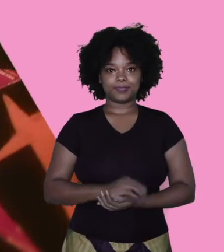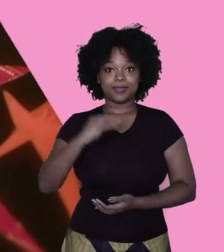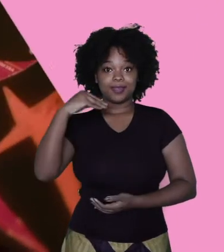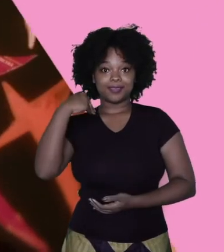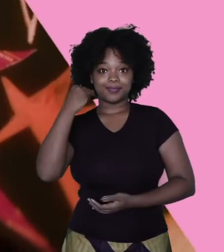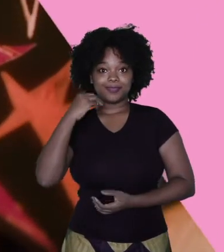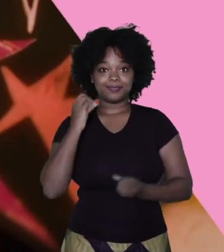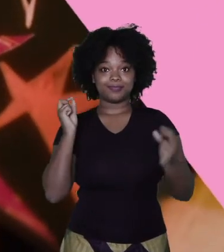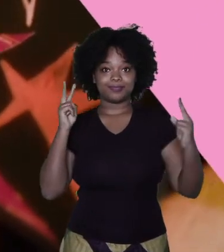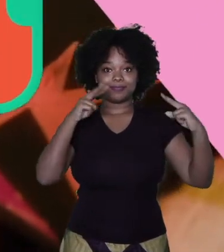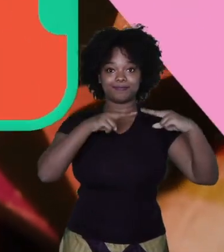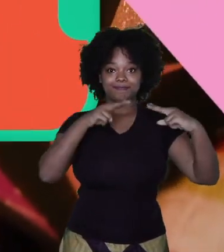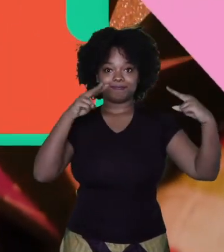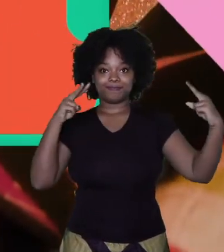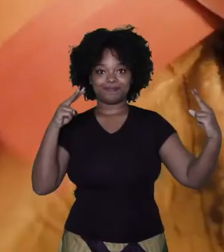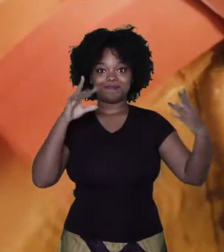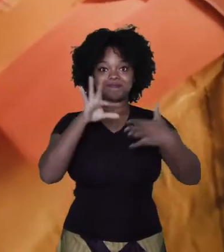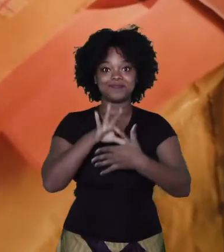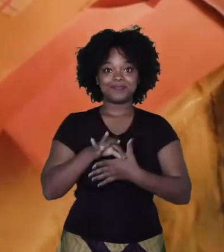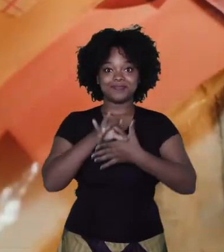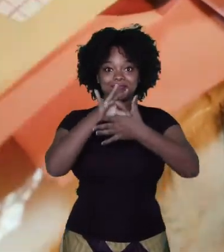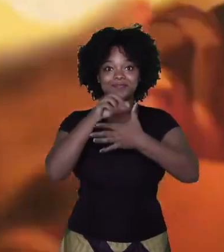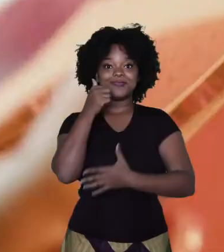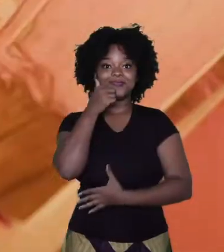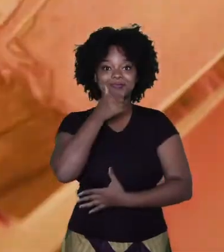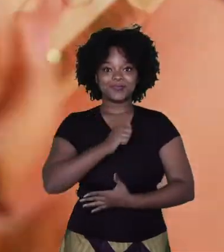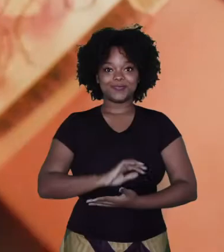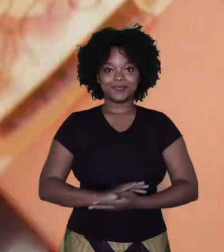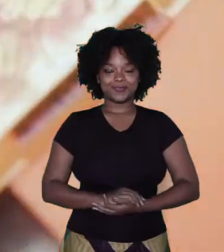Experiências virtuais. Liderança.